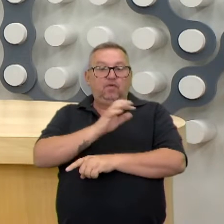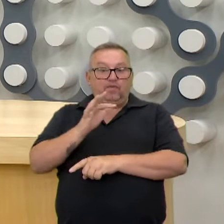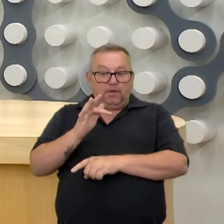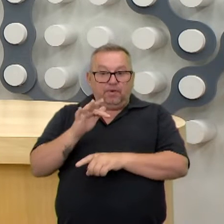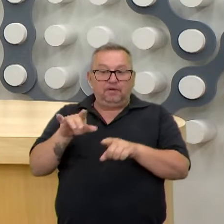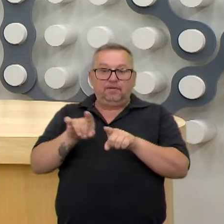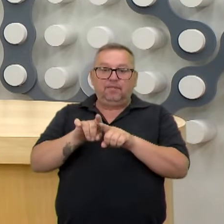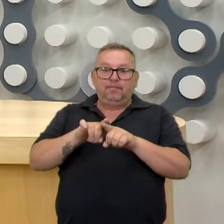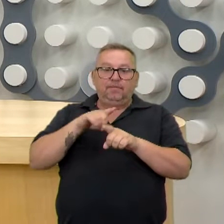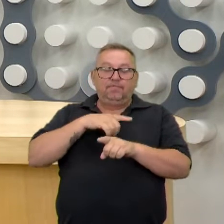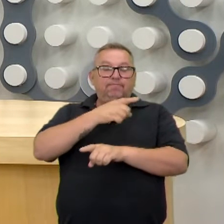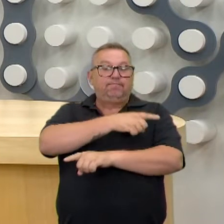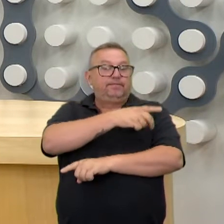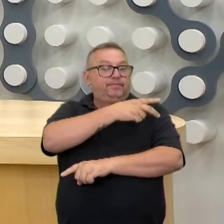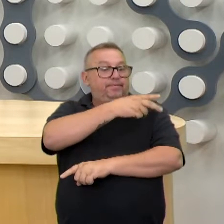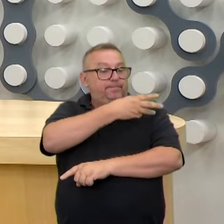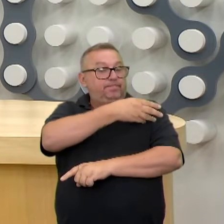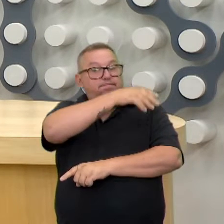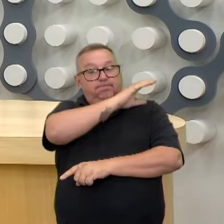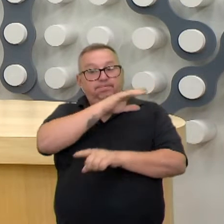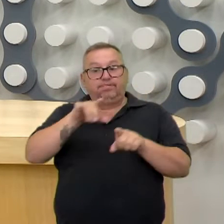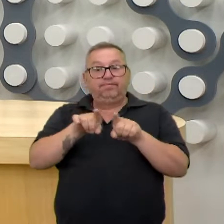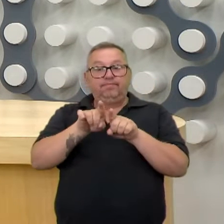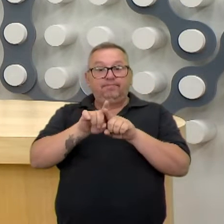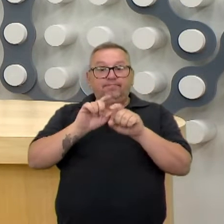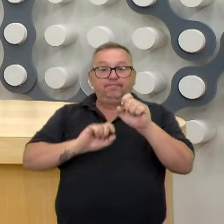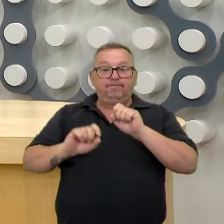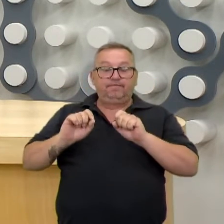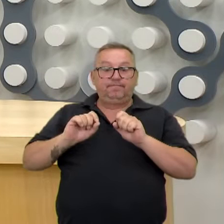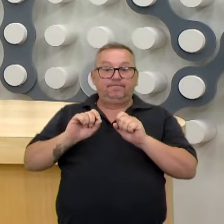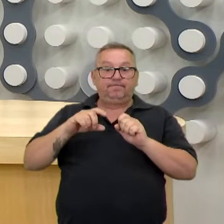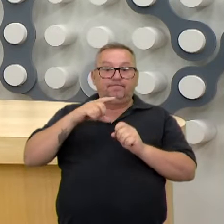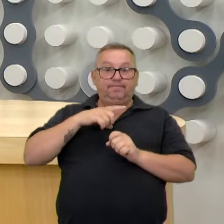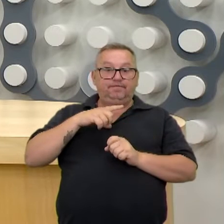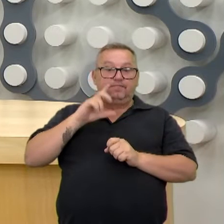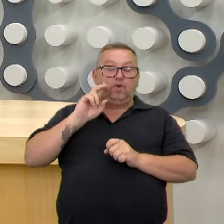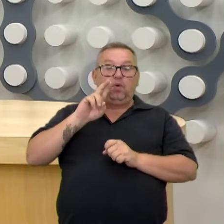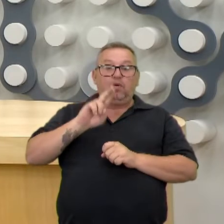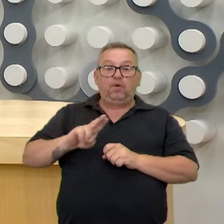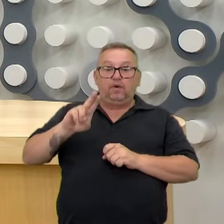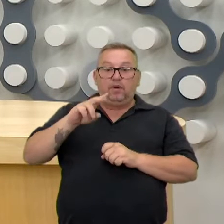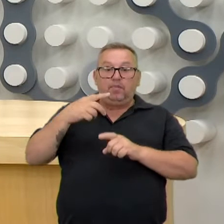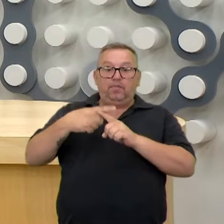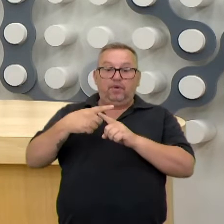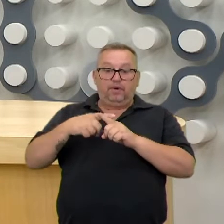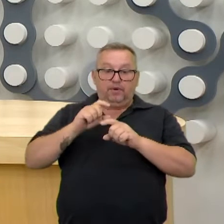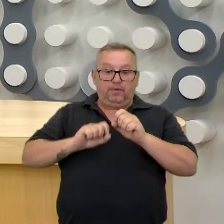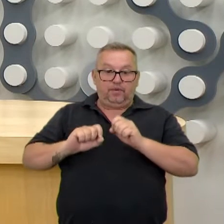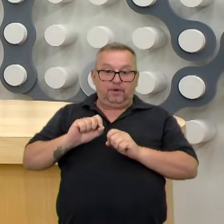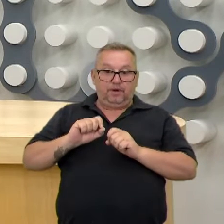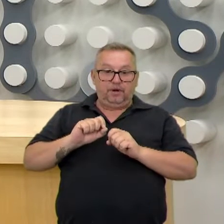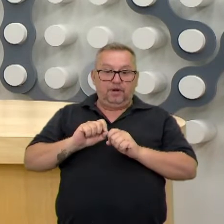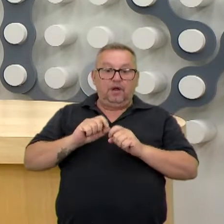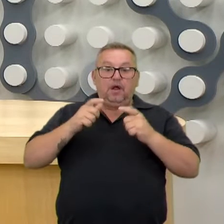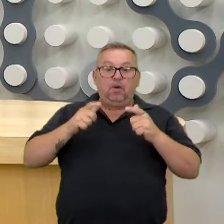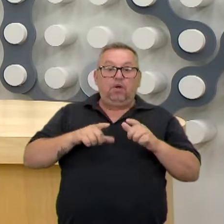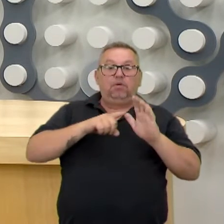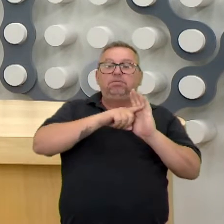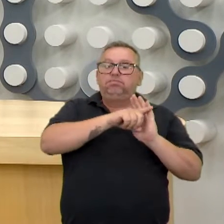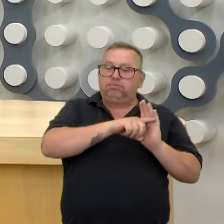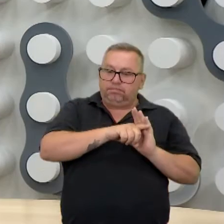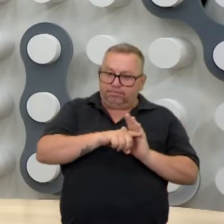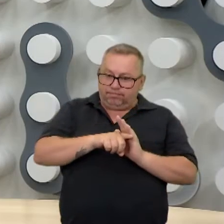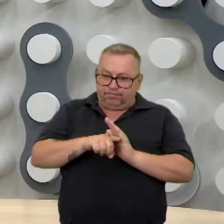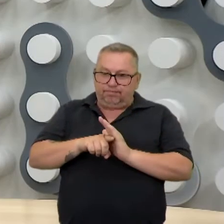também para o ensino médio, né? Então é um dos institutos aí que nós utilizamos muito, até porque, né, ele é um instituto de pesquisa,